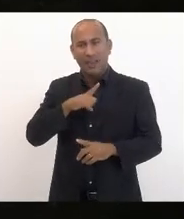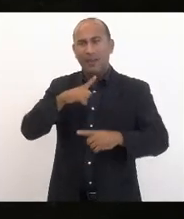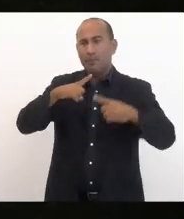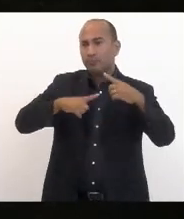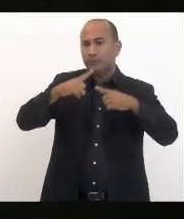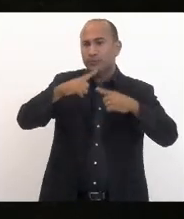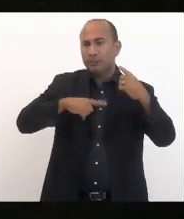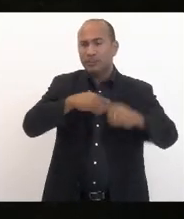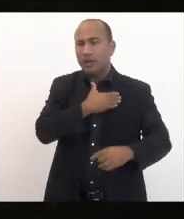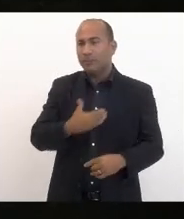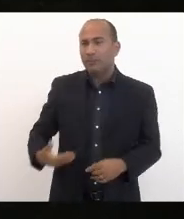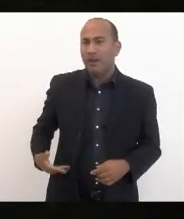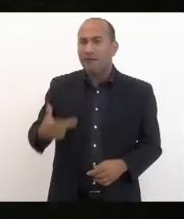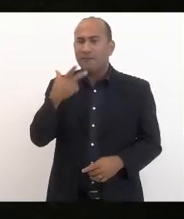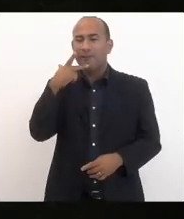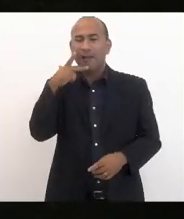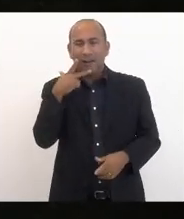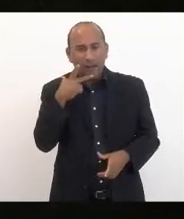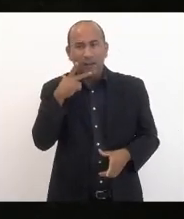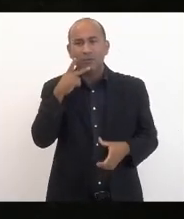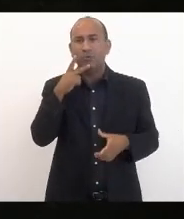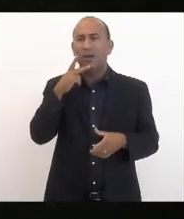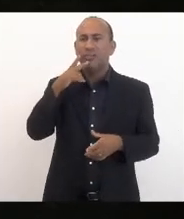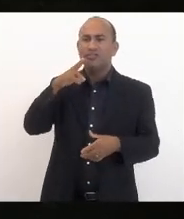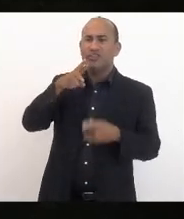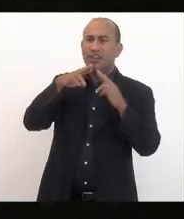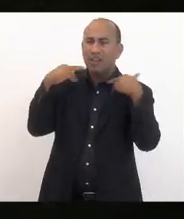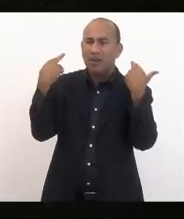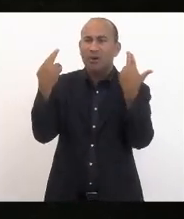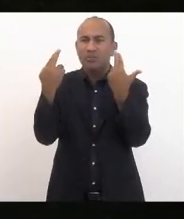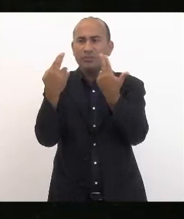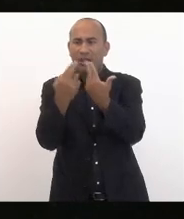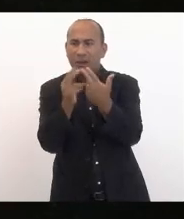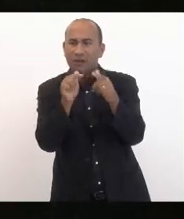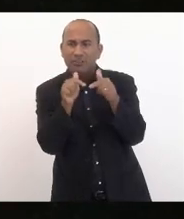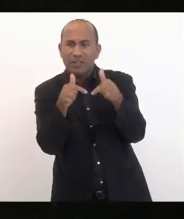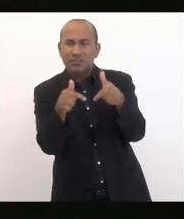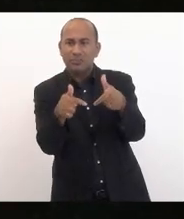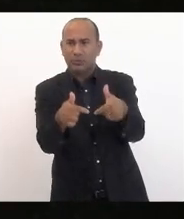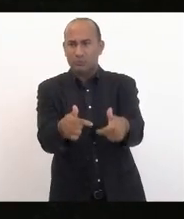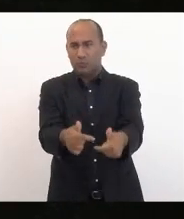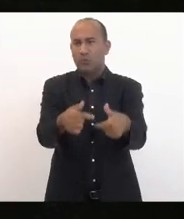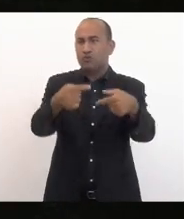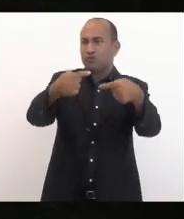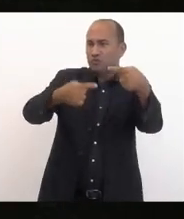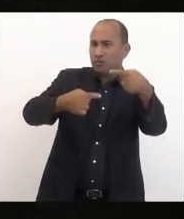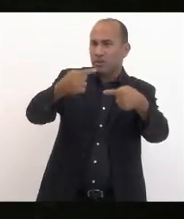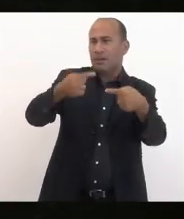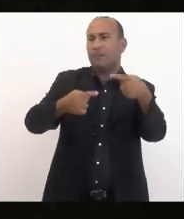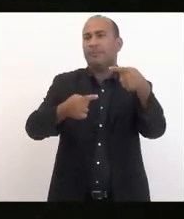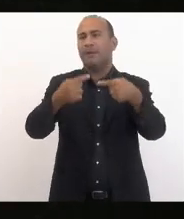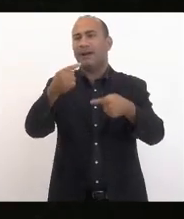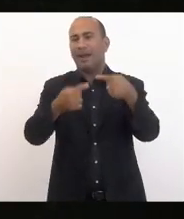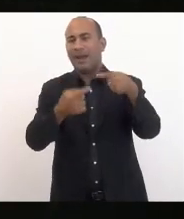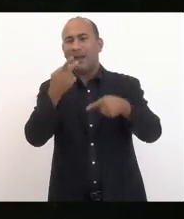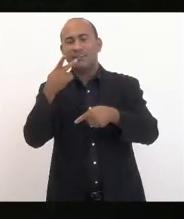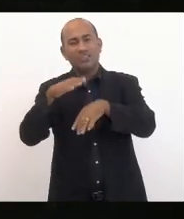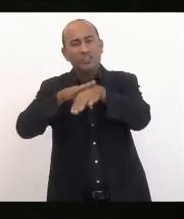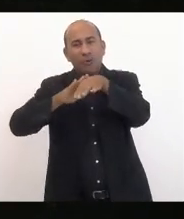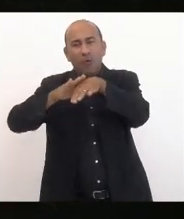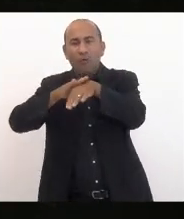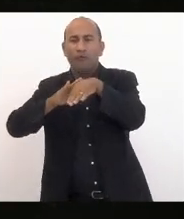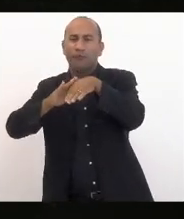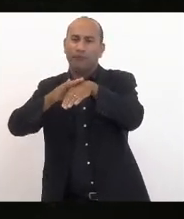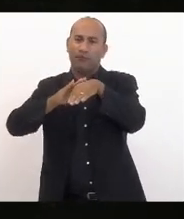pública a formulação de campanhas, de ações, de debates, de